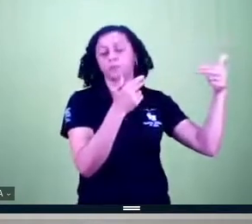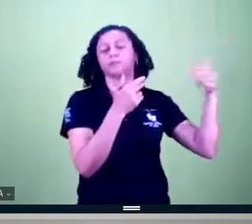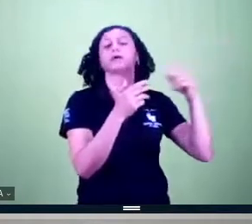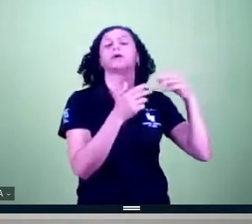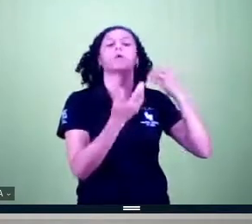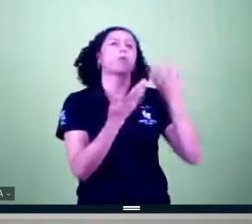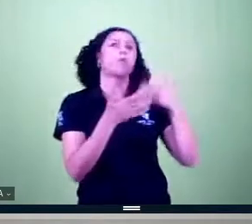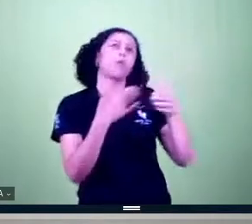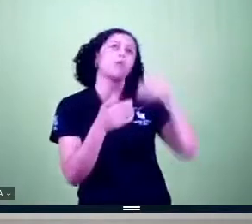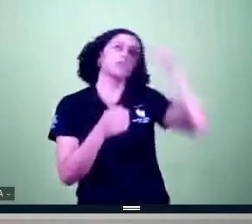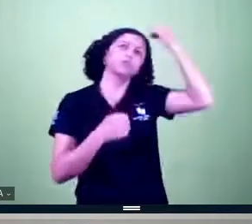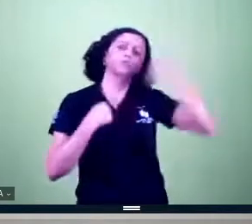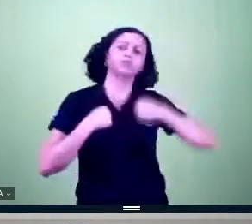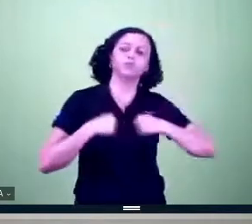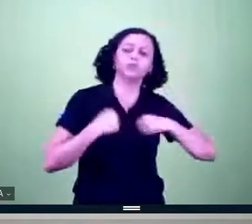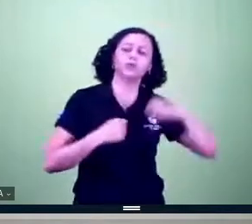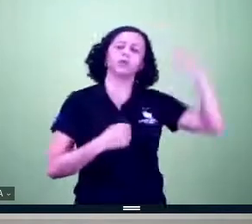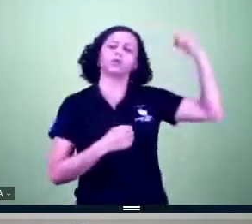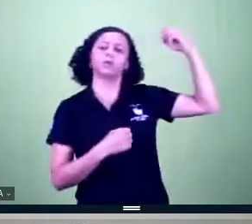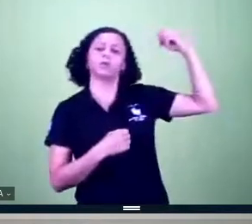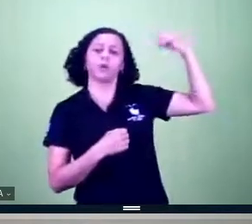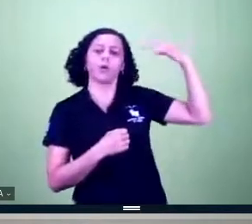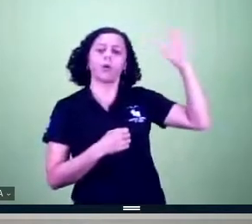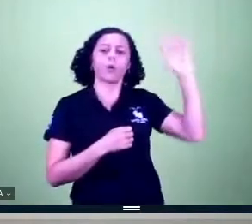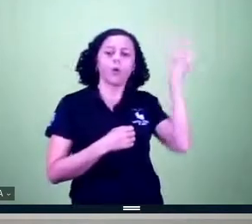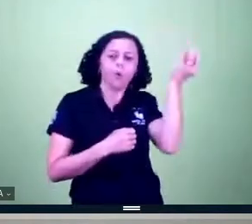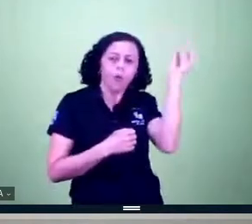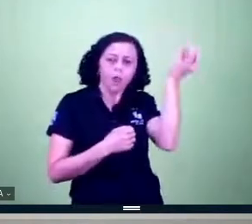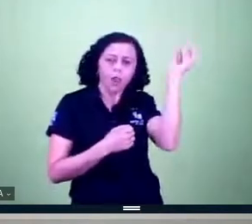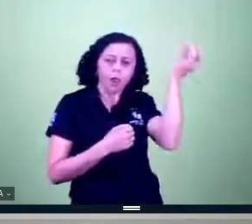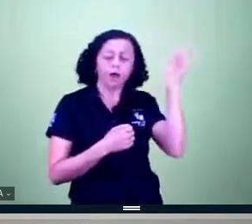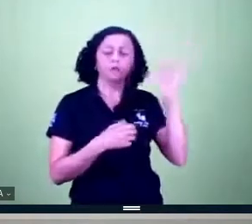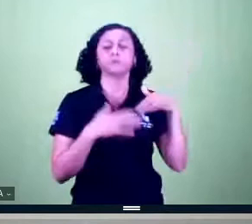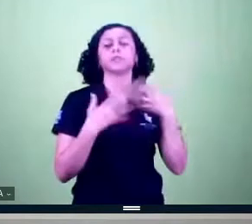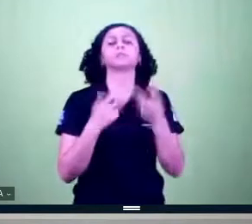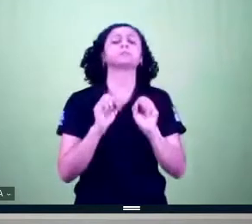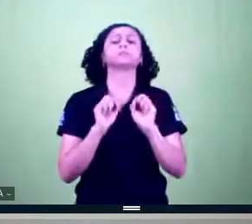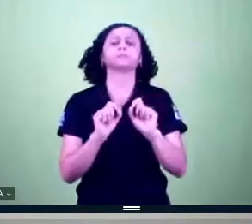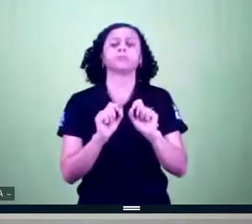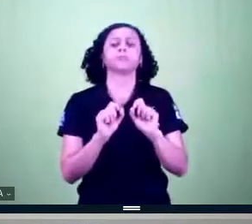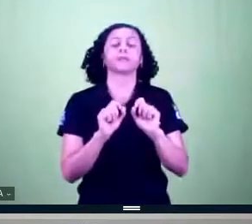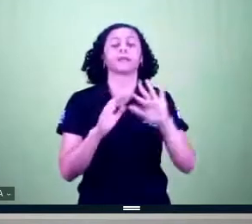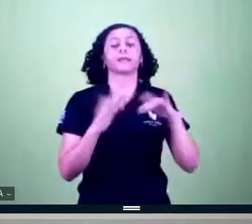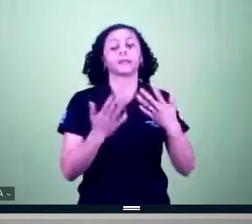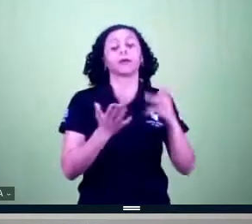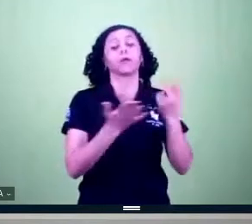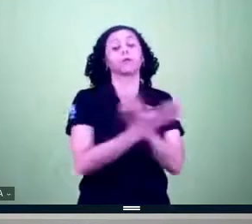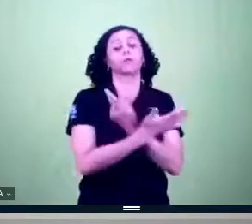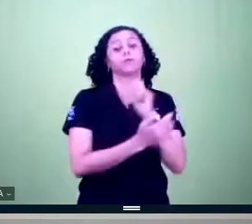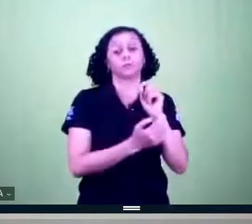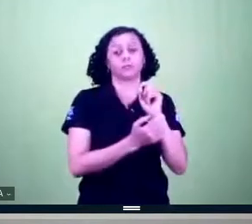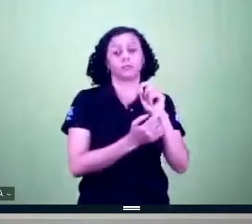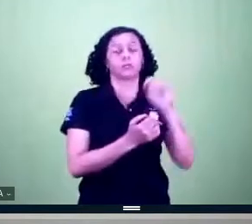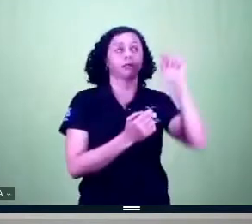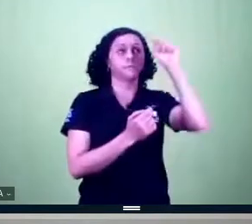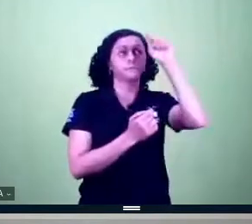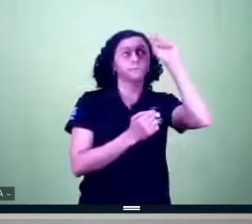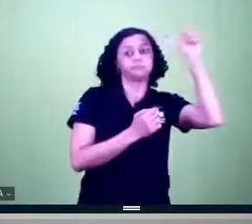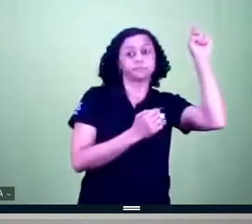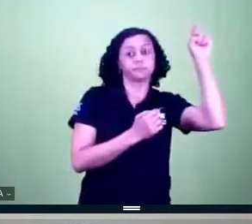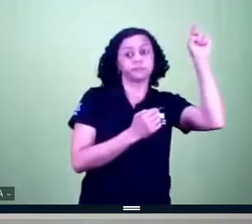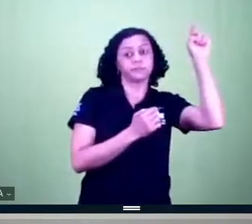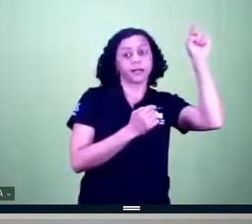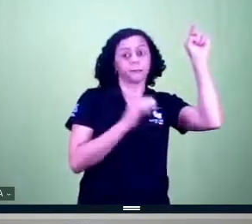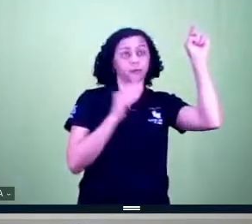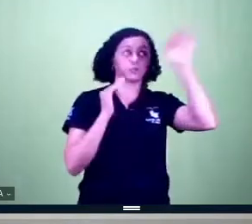quer que seja. A corrente, ao chegar nesse ponto aqui, ela teria duas opções para seguir o seu caminho. Ela